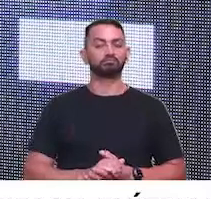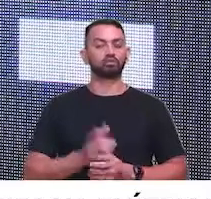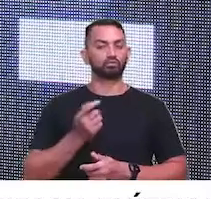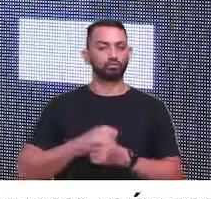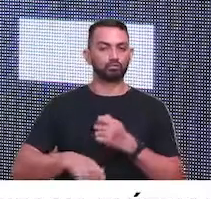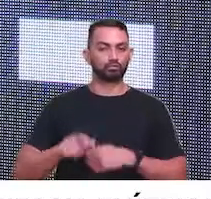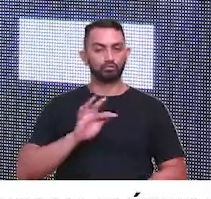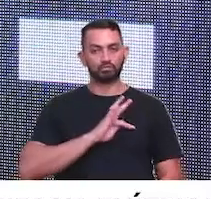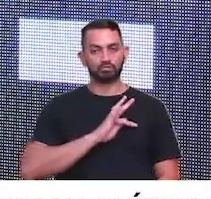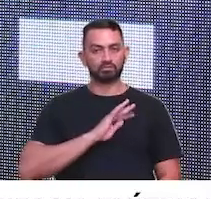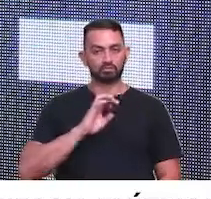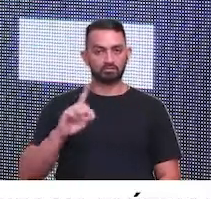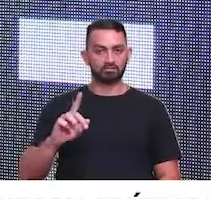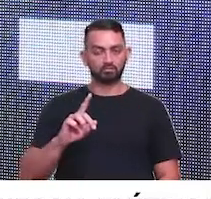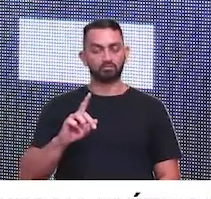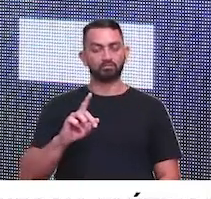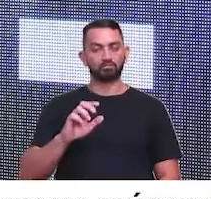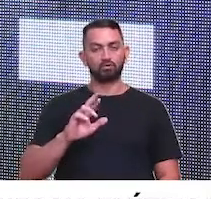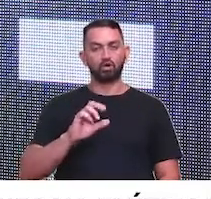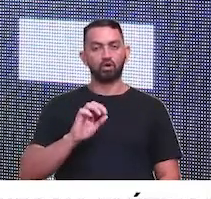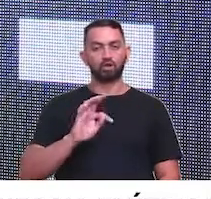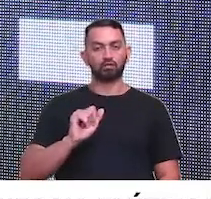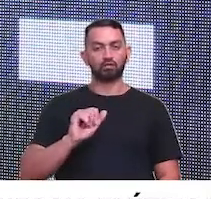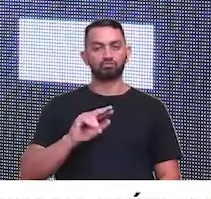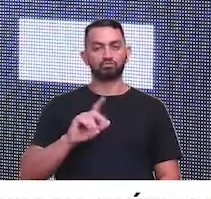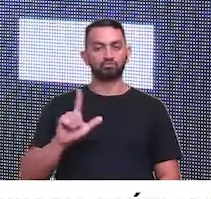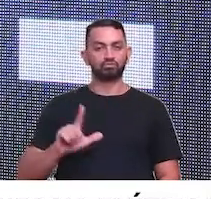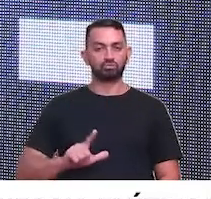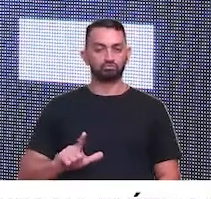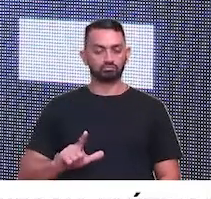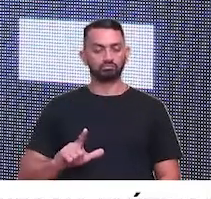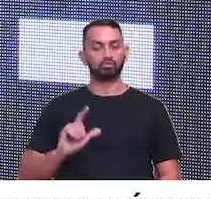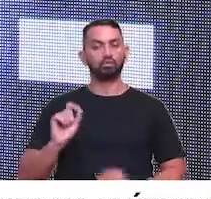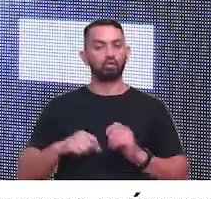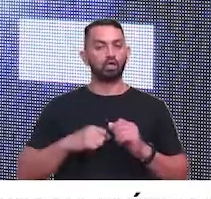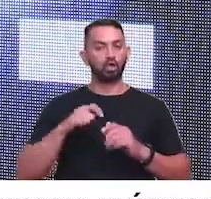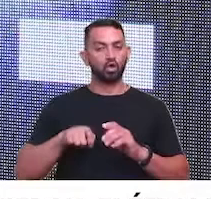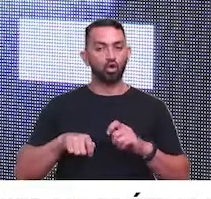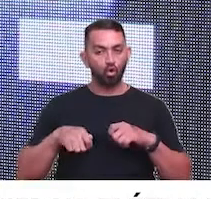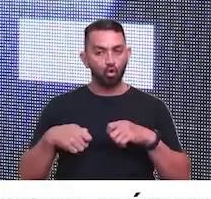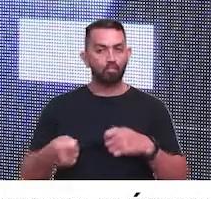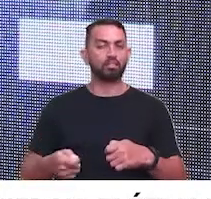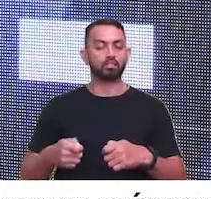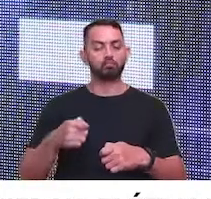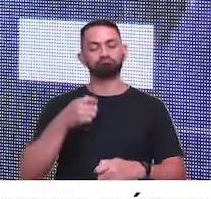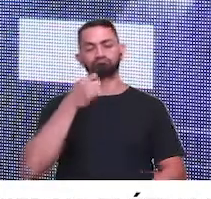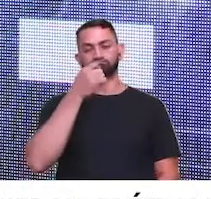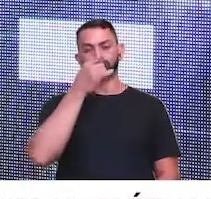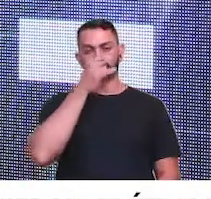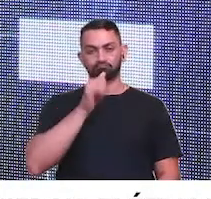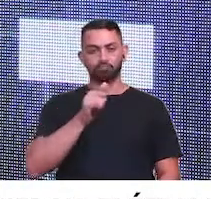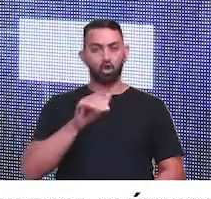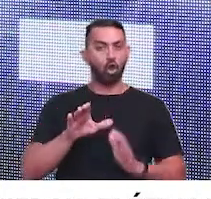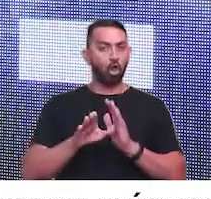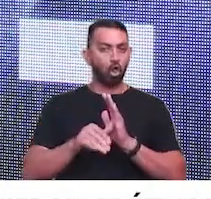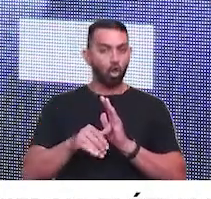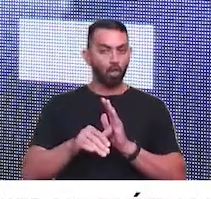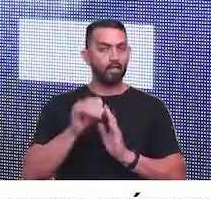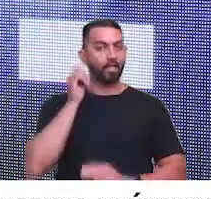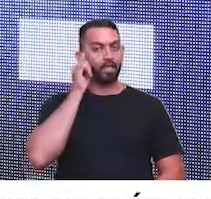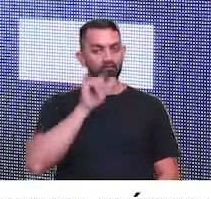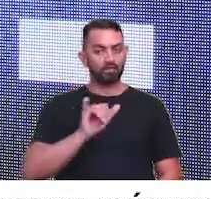em uma operação da Polícia Civil chamada Rota Sul que tem o objetivo de combater o furto de energia elétrica